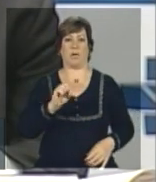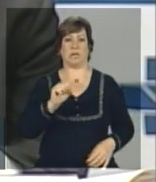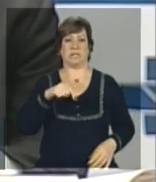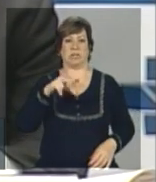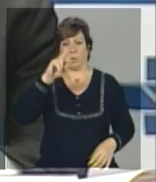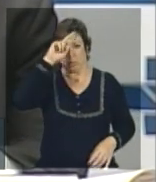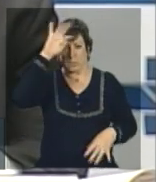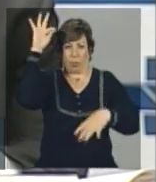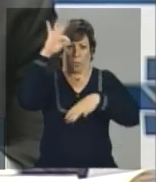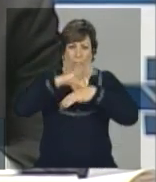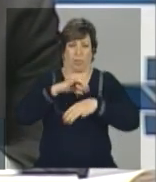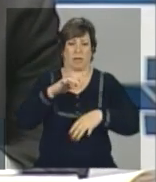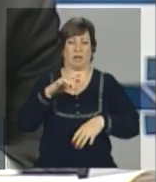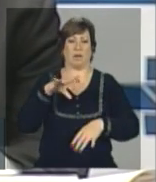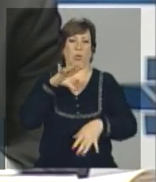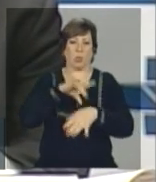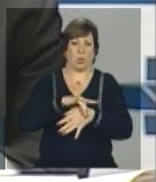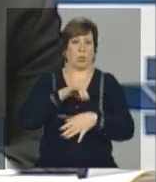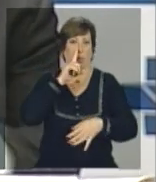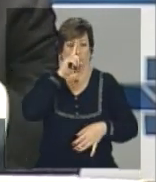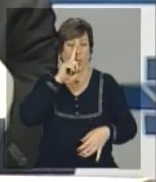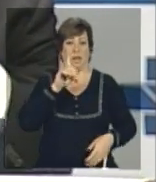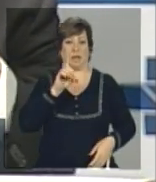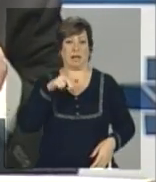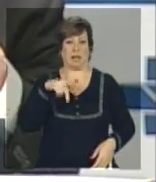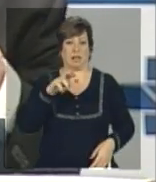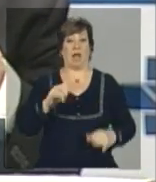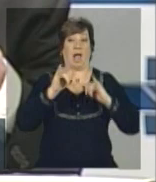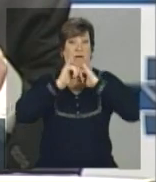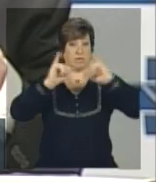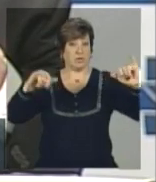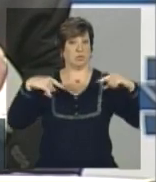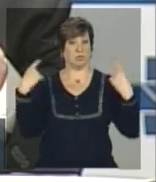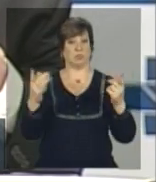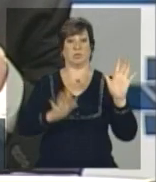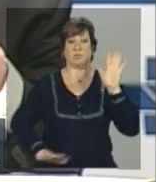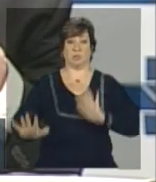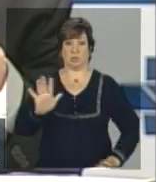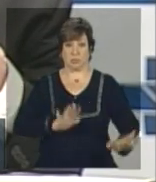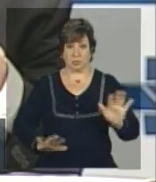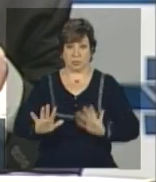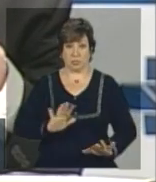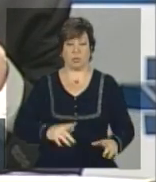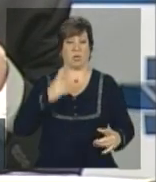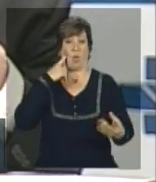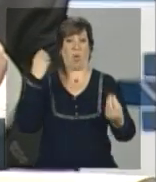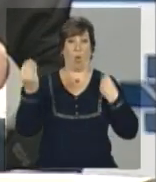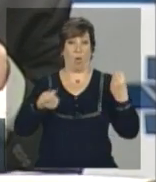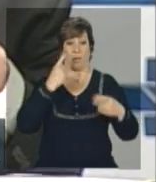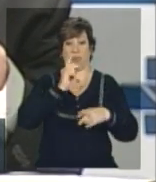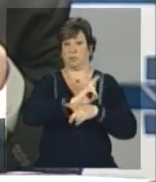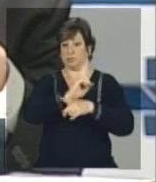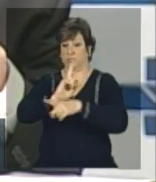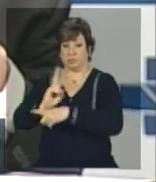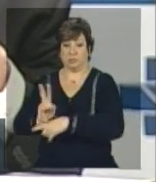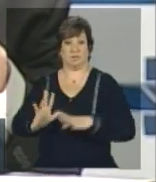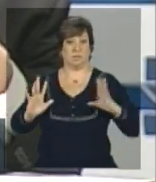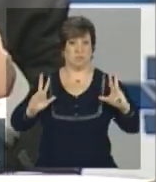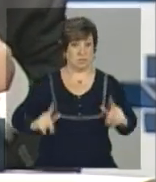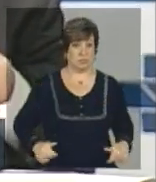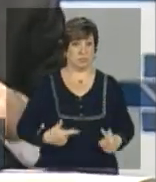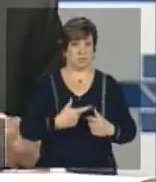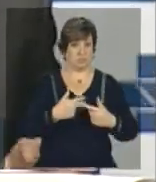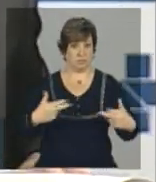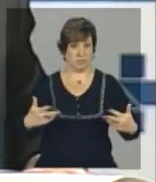poder alertar o conjunto da população, a sociedade, estados e municípios, de intensificarmos as ações